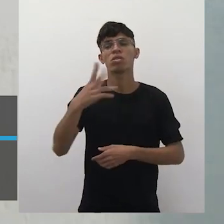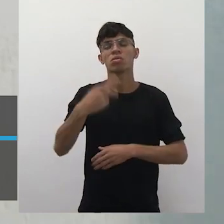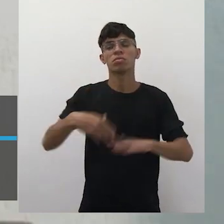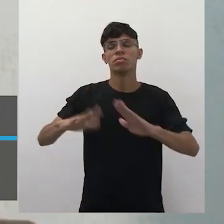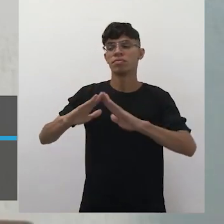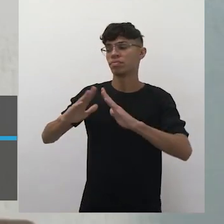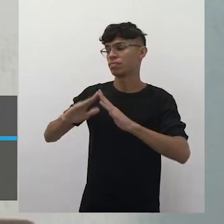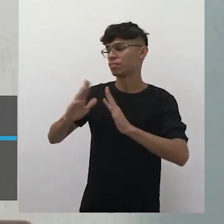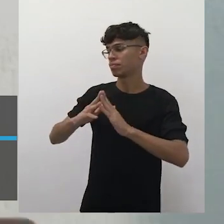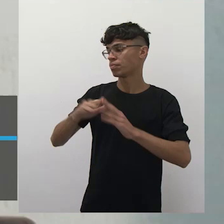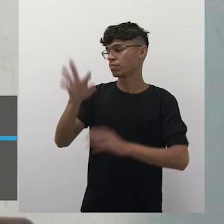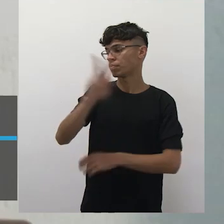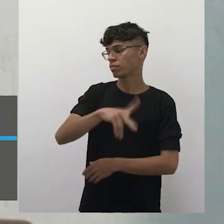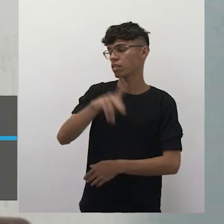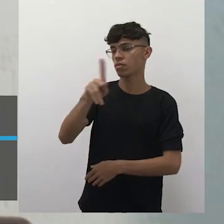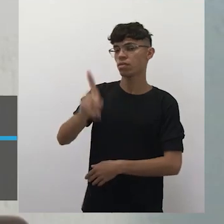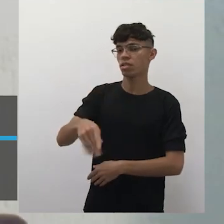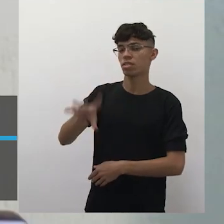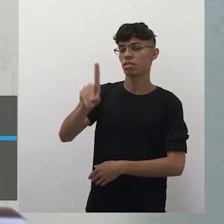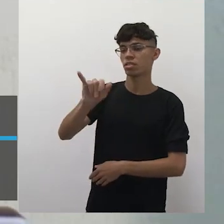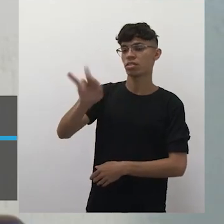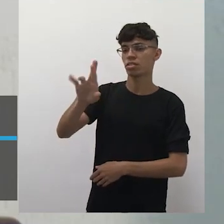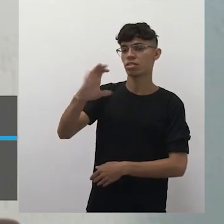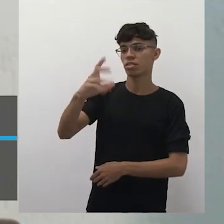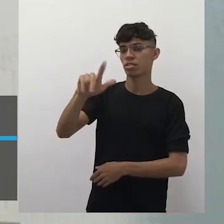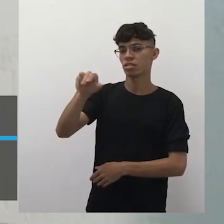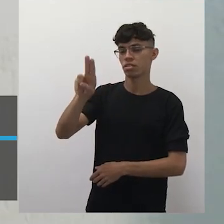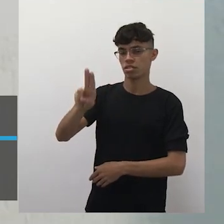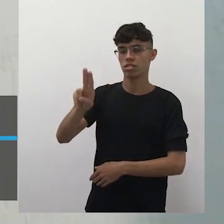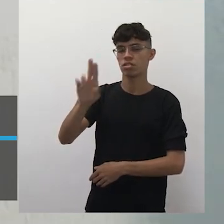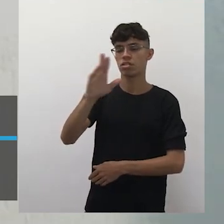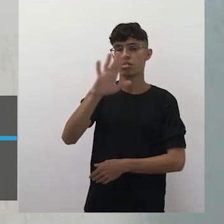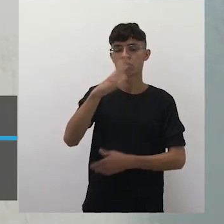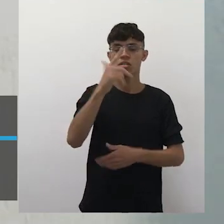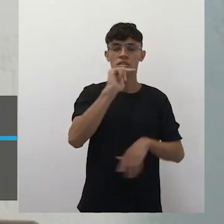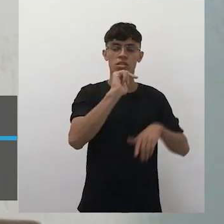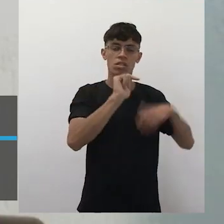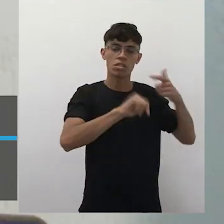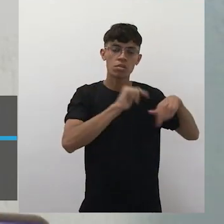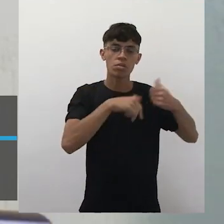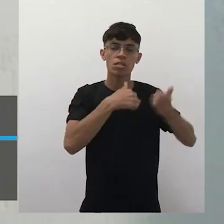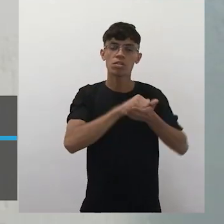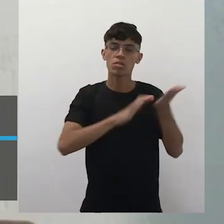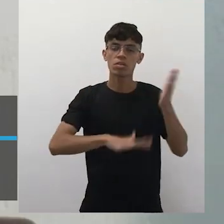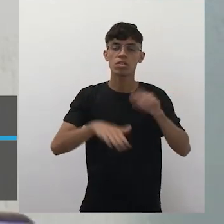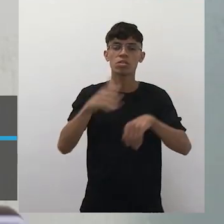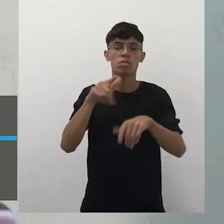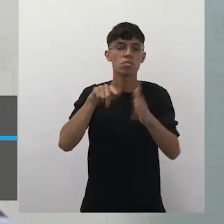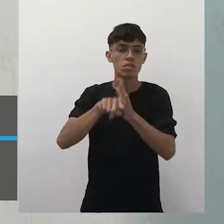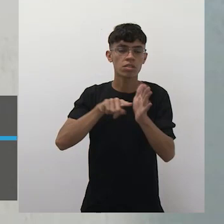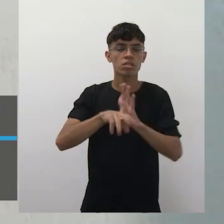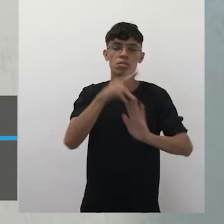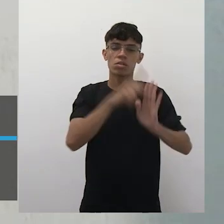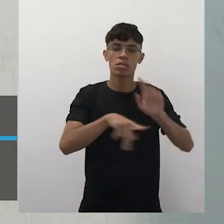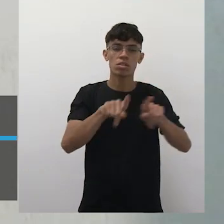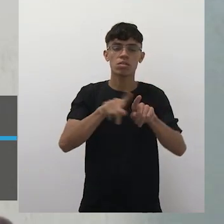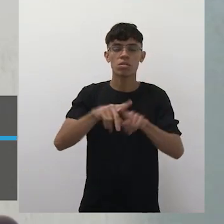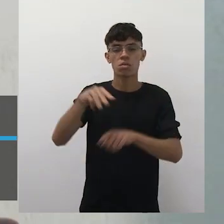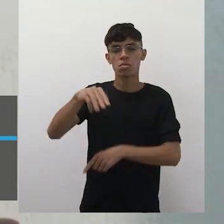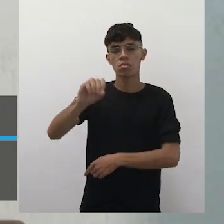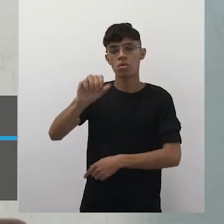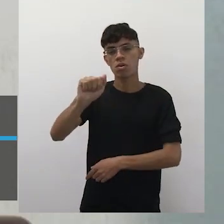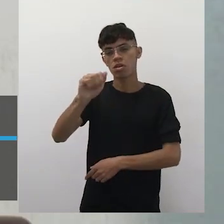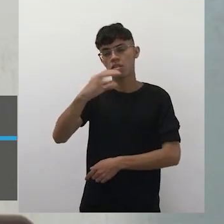Professor Dirceu, trabalho de pesquisa, observações e projetos. Professor Moacir,